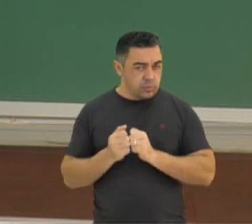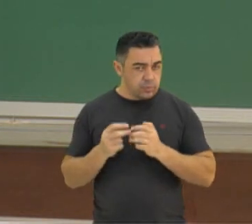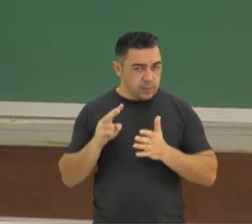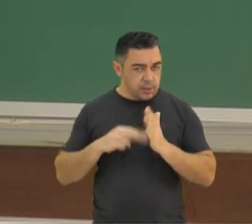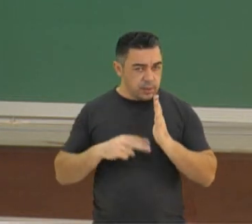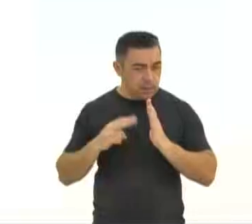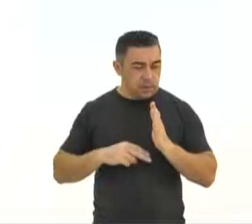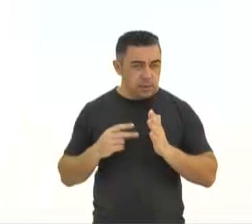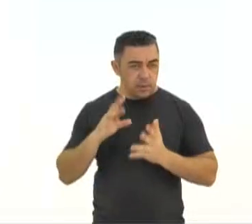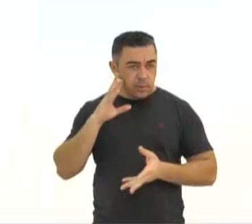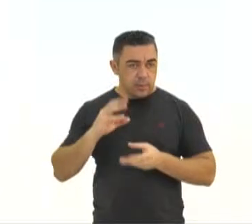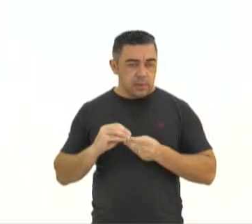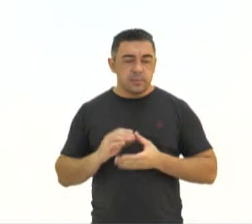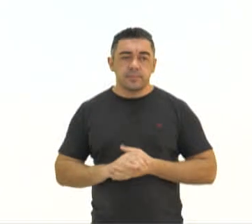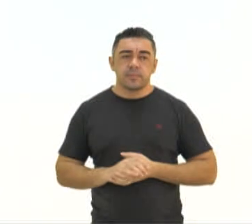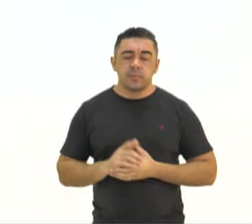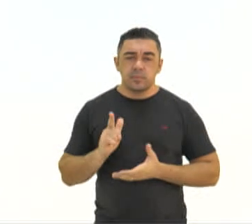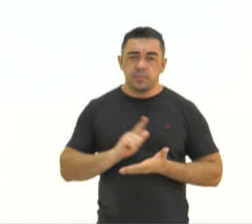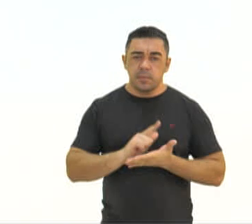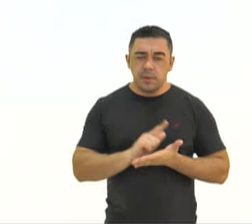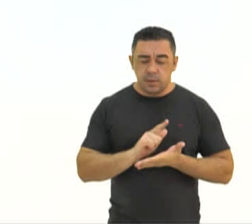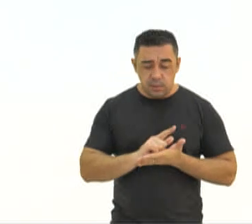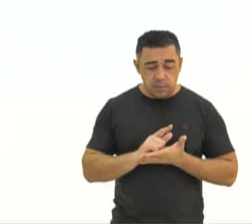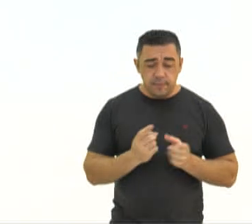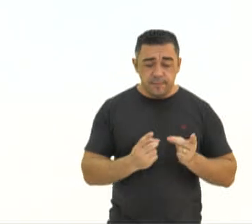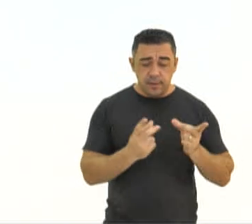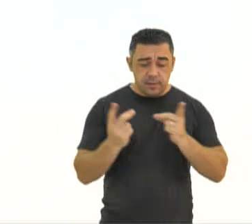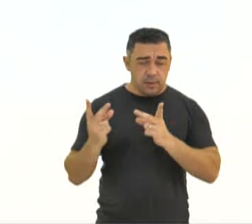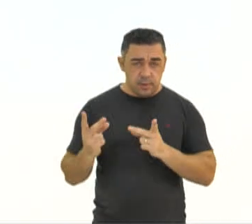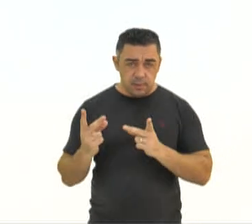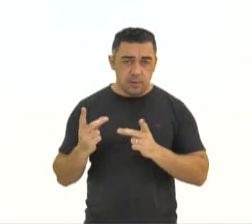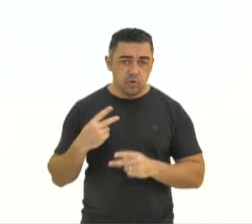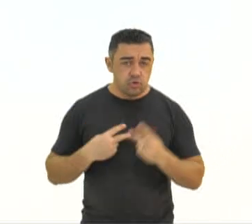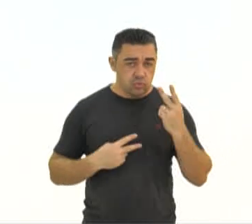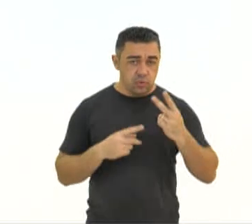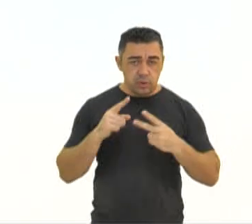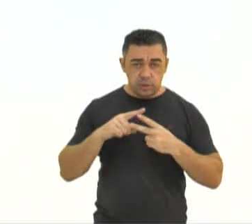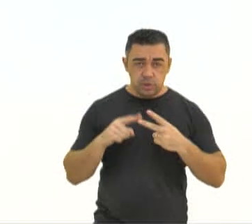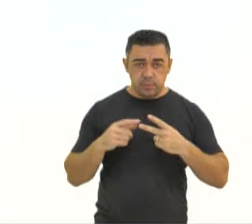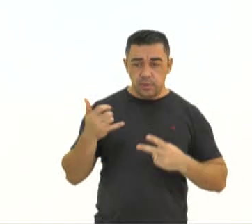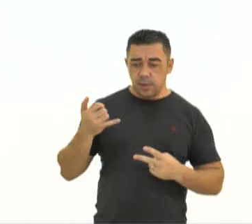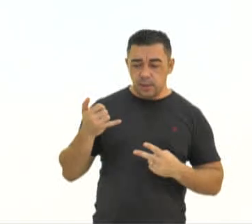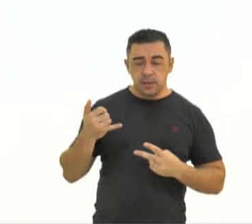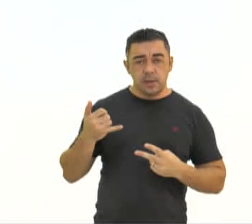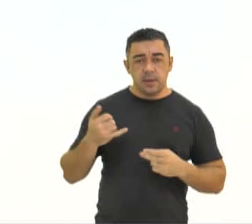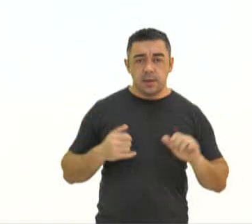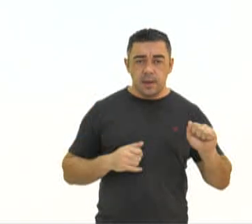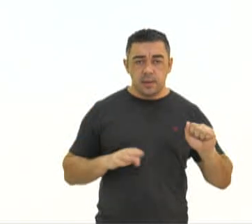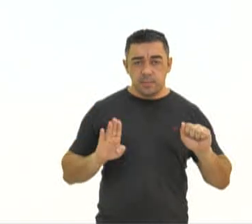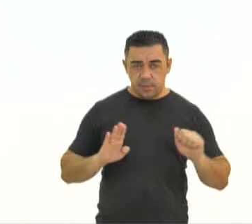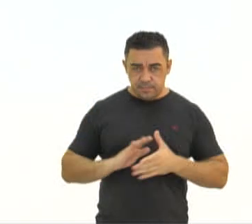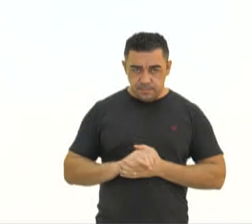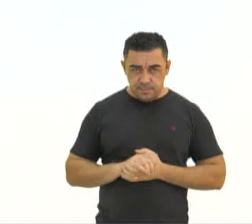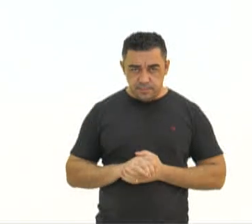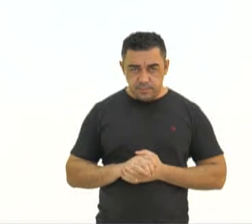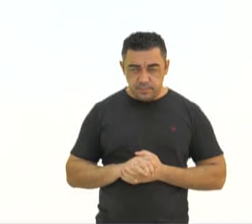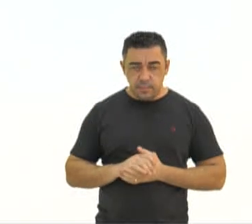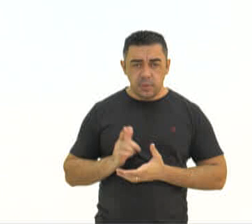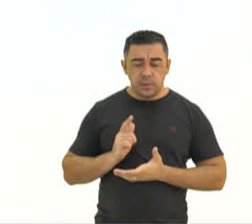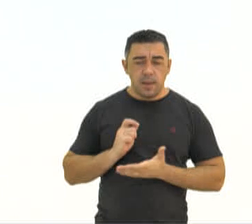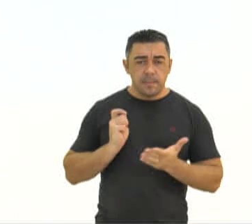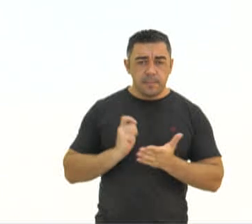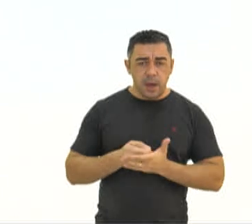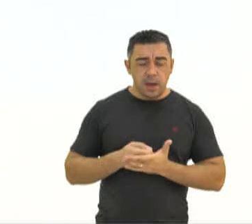e interpretação. Uma papelaria vende 2 tipos de caneta. Então, vende caneta A e B, com os